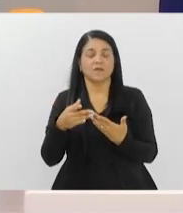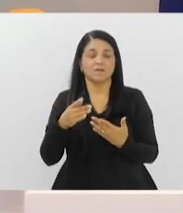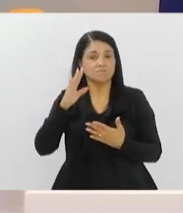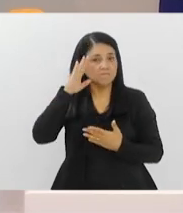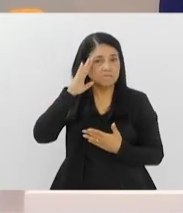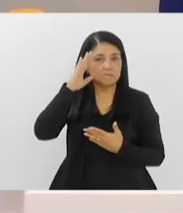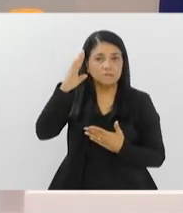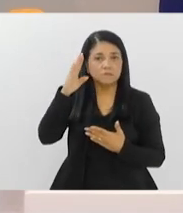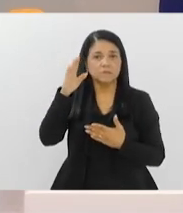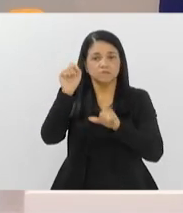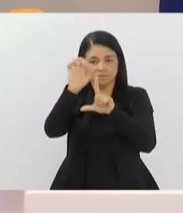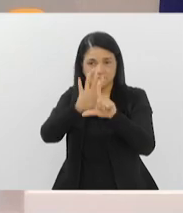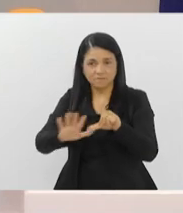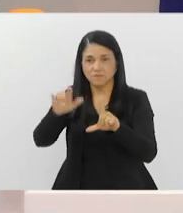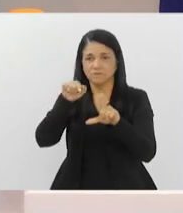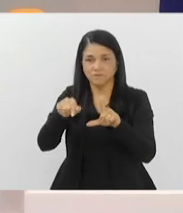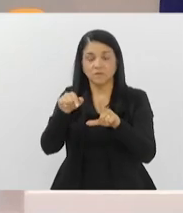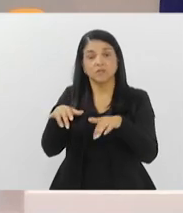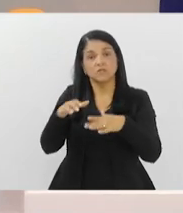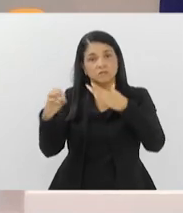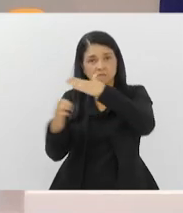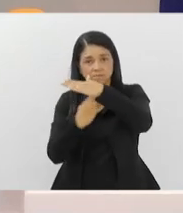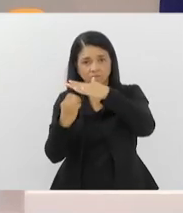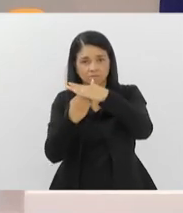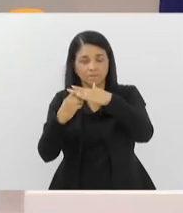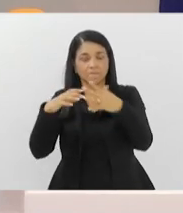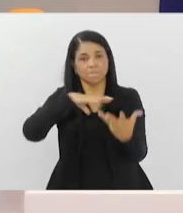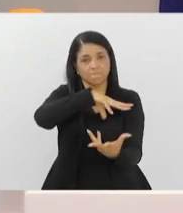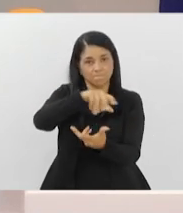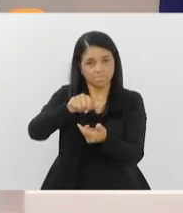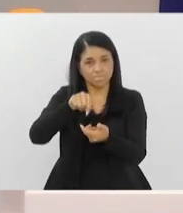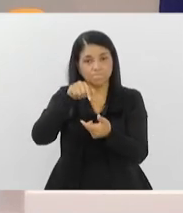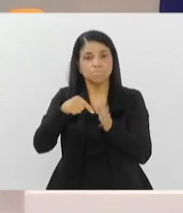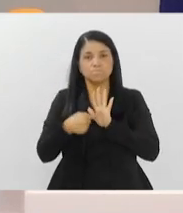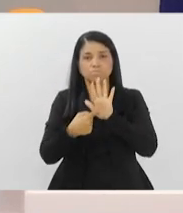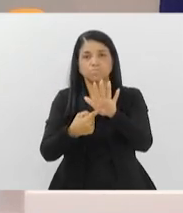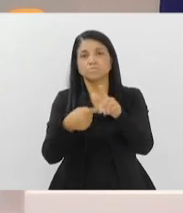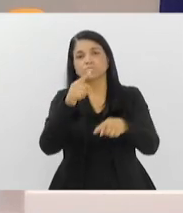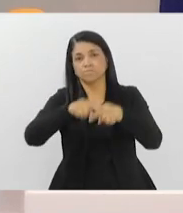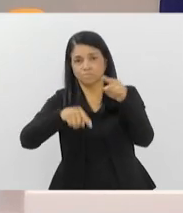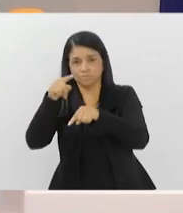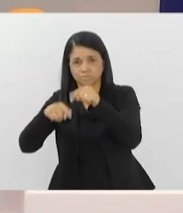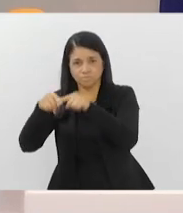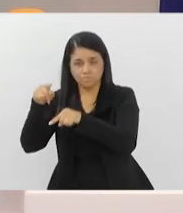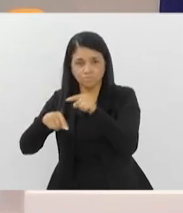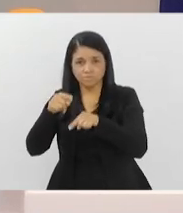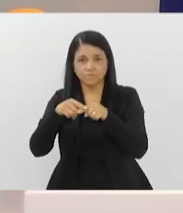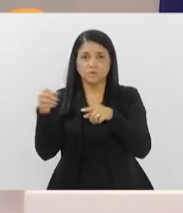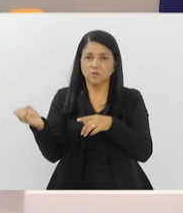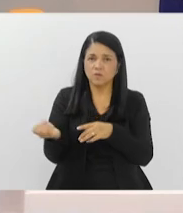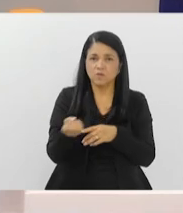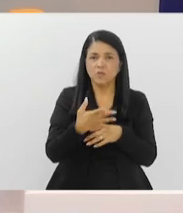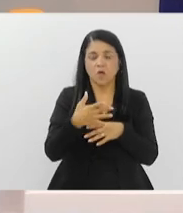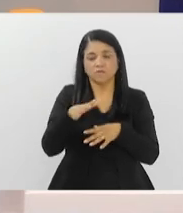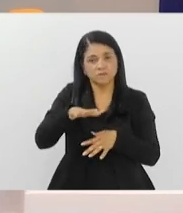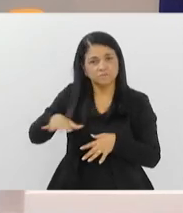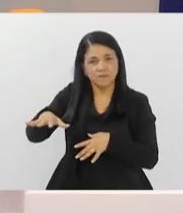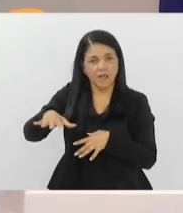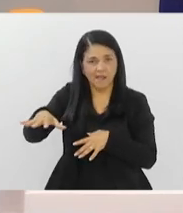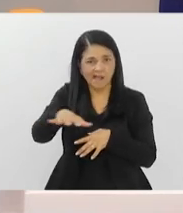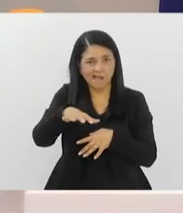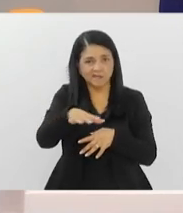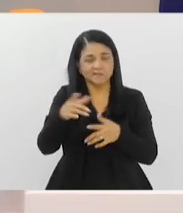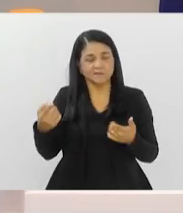para empresas locais e internacionais apresentarem seus produtos, explorarem novos mercados,